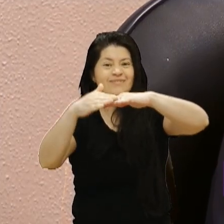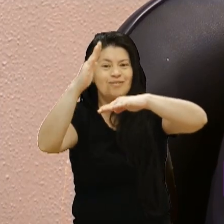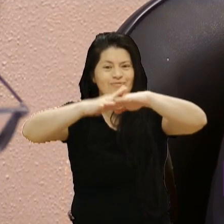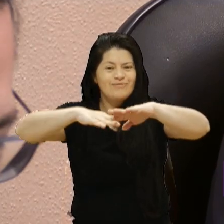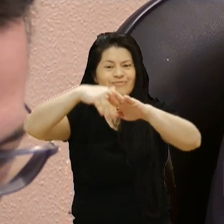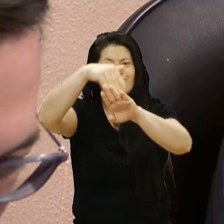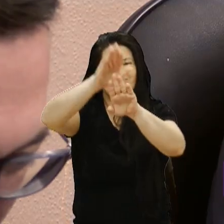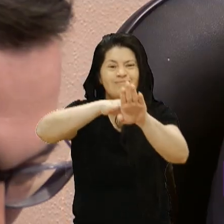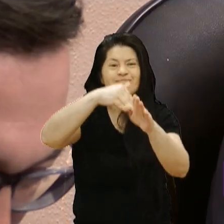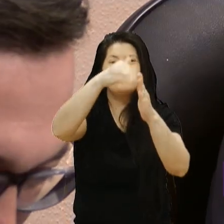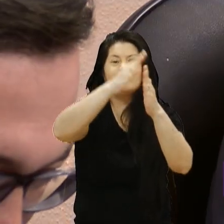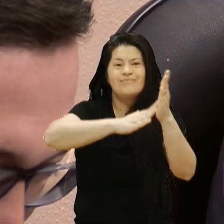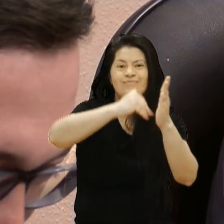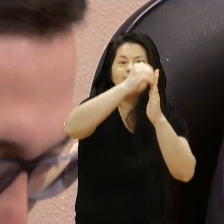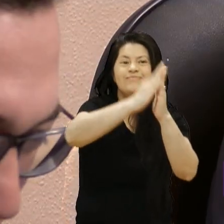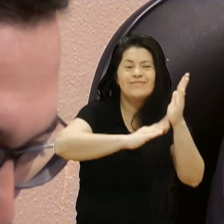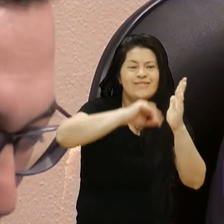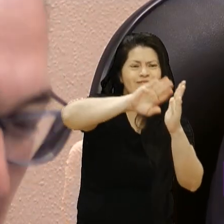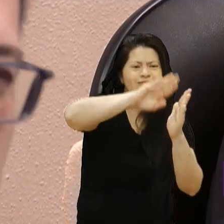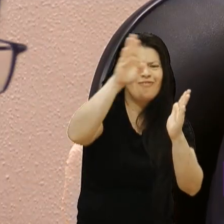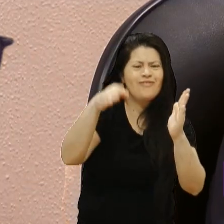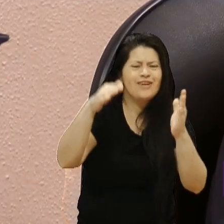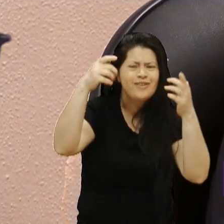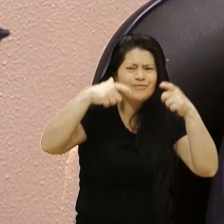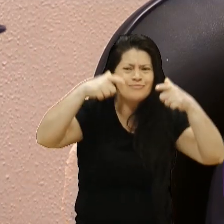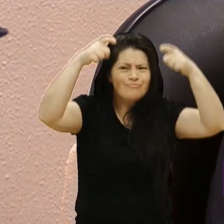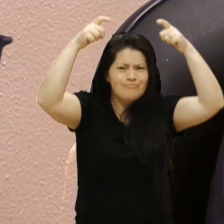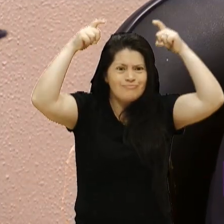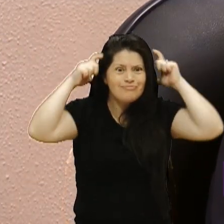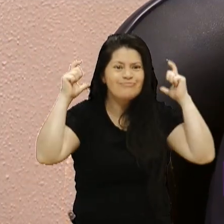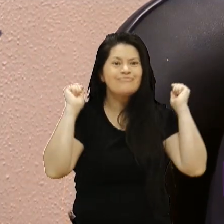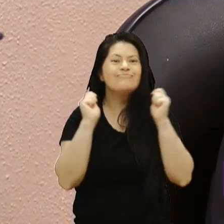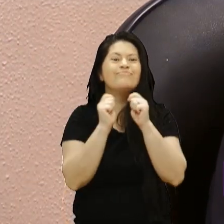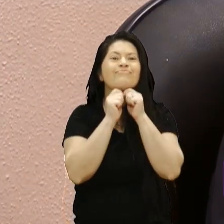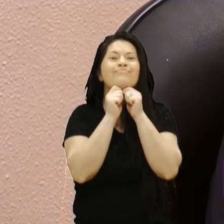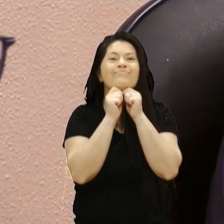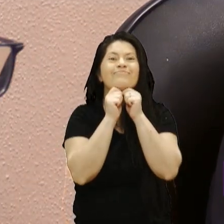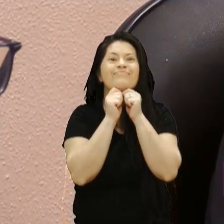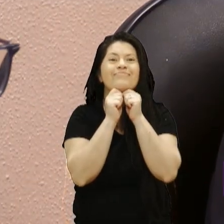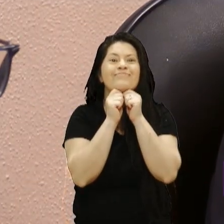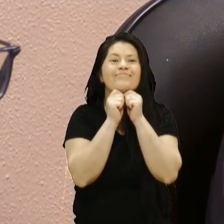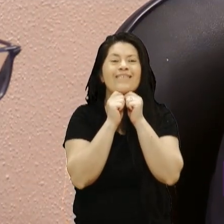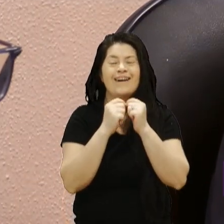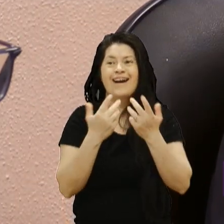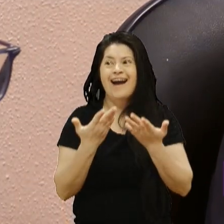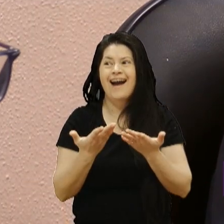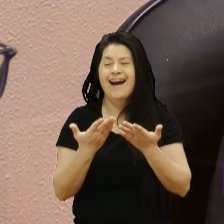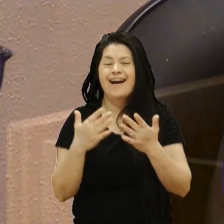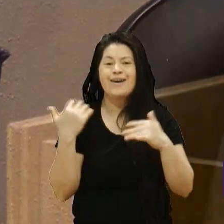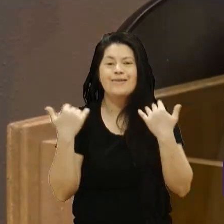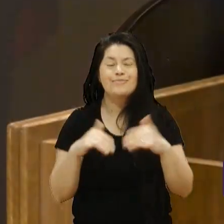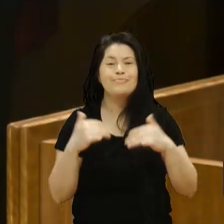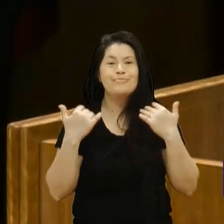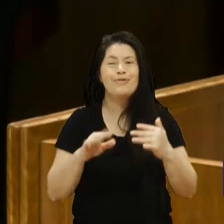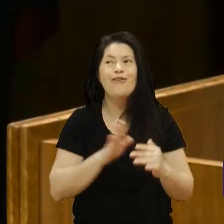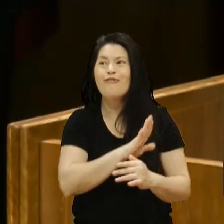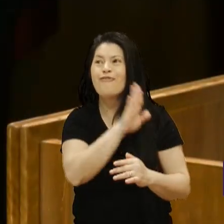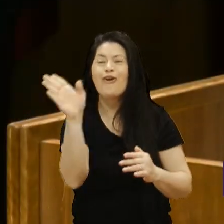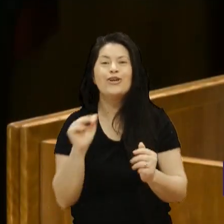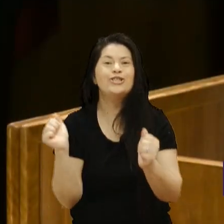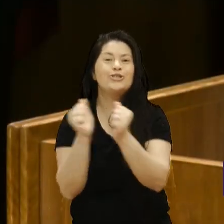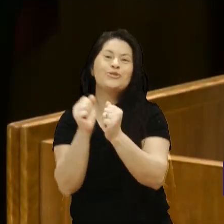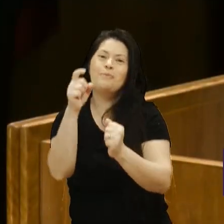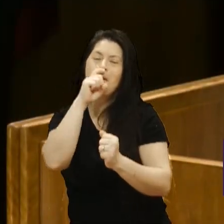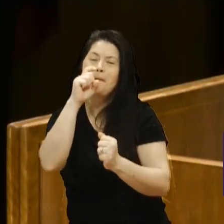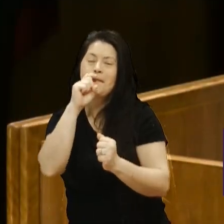belo, bem faceiro daqui até Caravaggio com aquele capacete que me salvou horrores. Se eu caísse ali eu estava seguro com certeza, né?